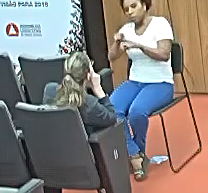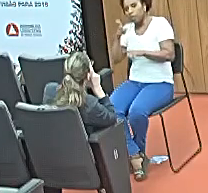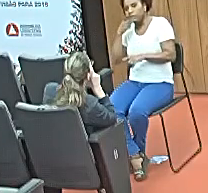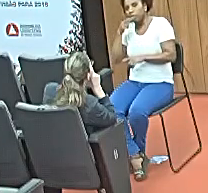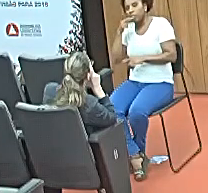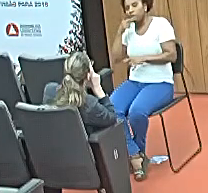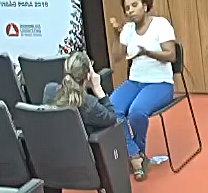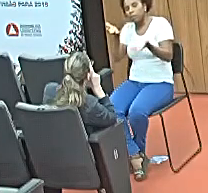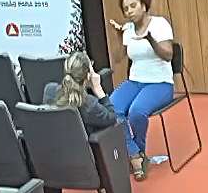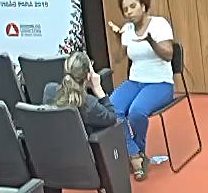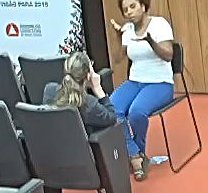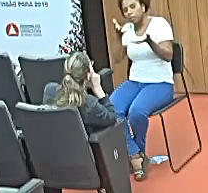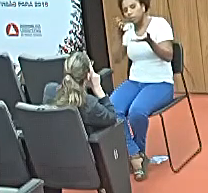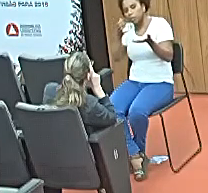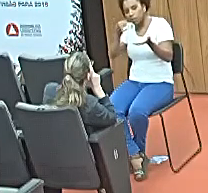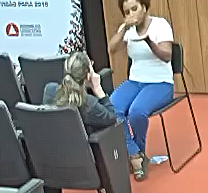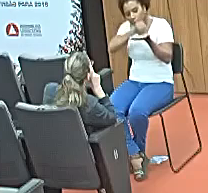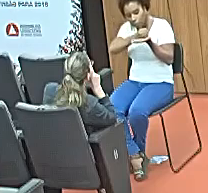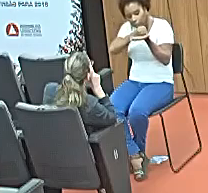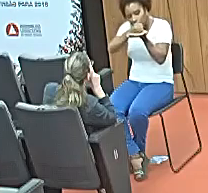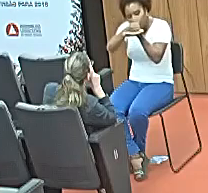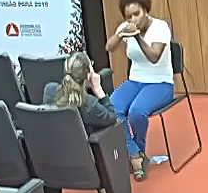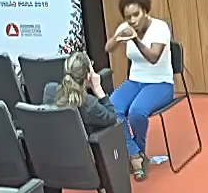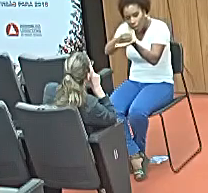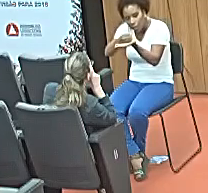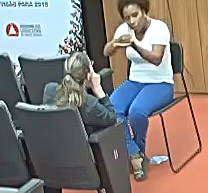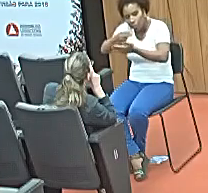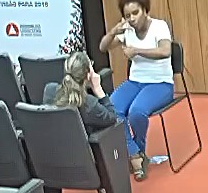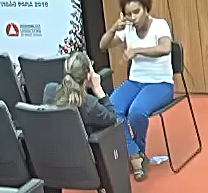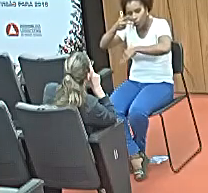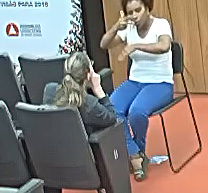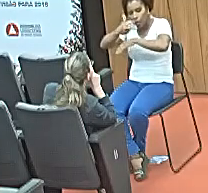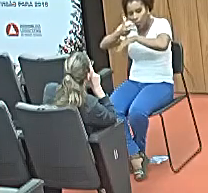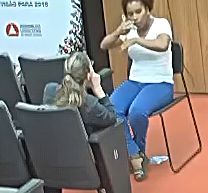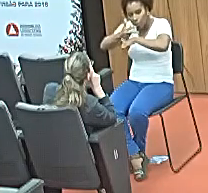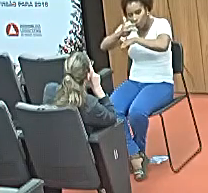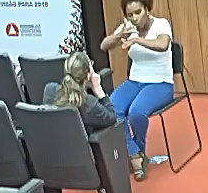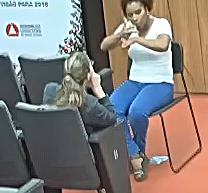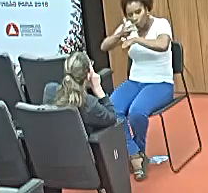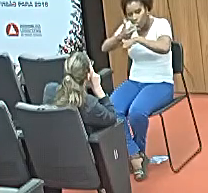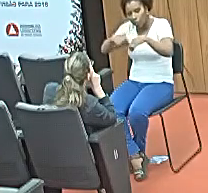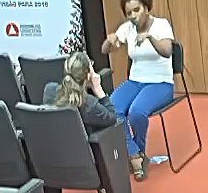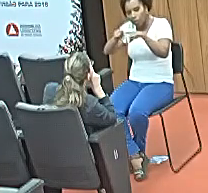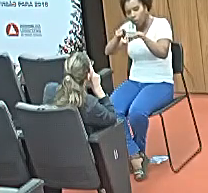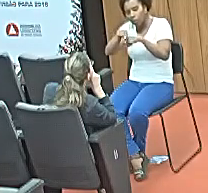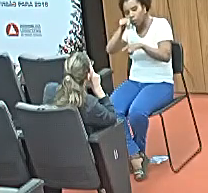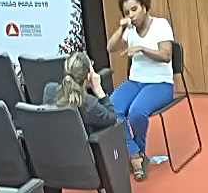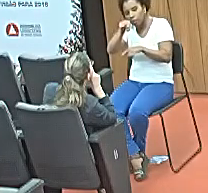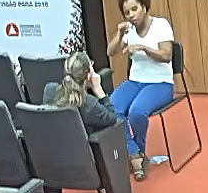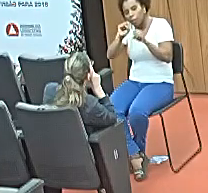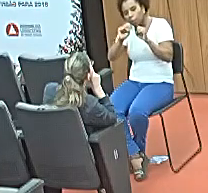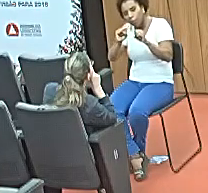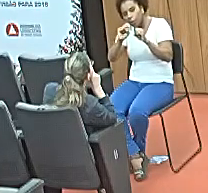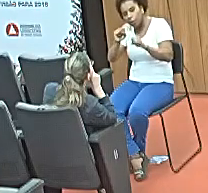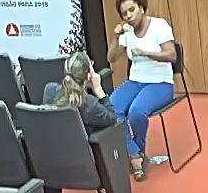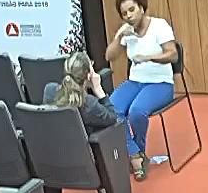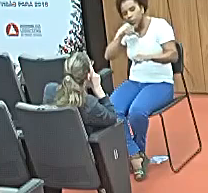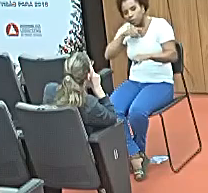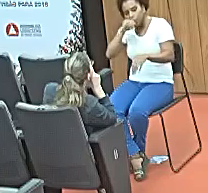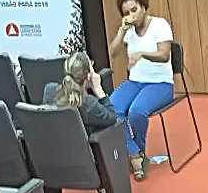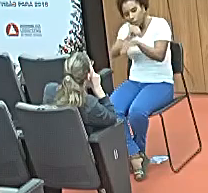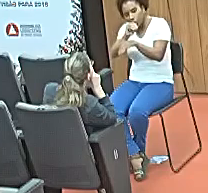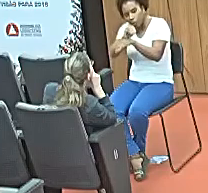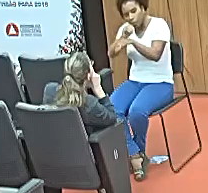idoso em temas assim em todas as políticas de segurança pública com atendimento especializado a esse segmento da